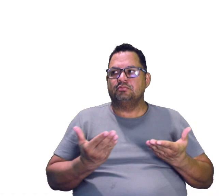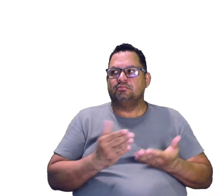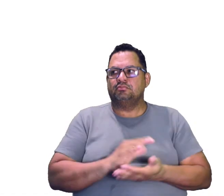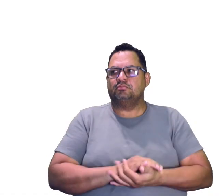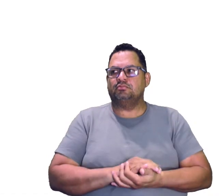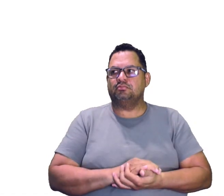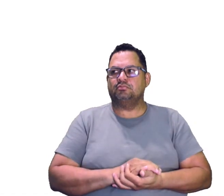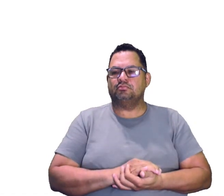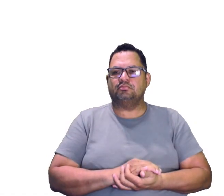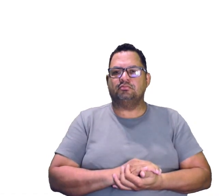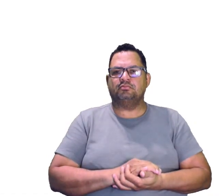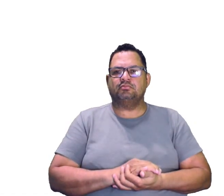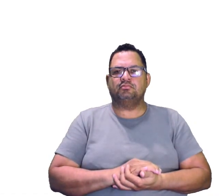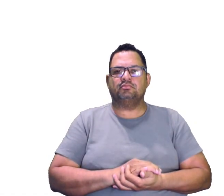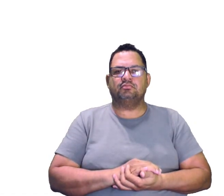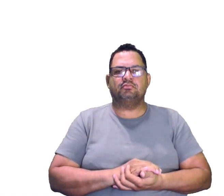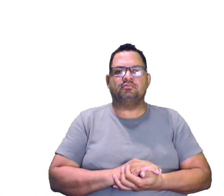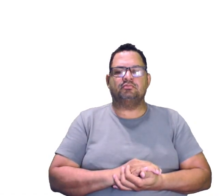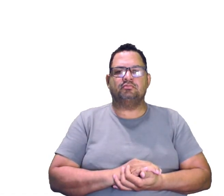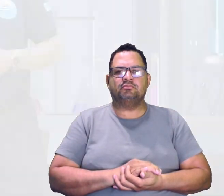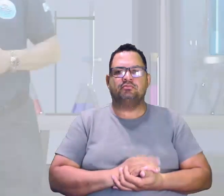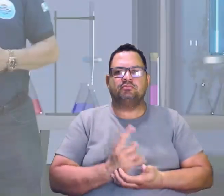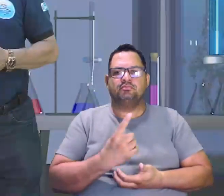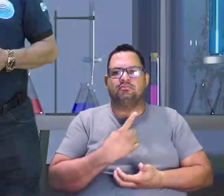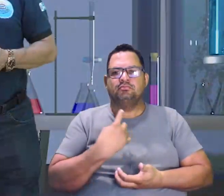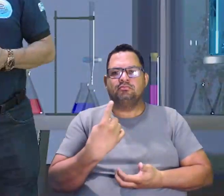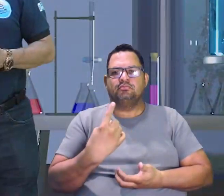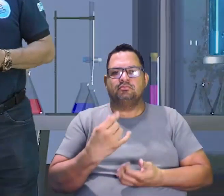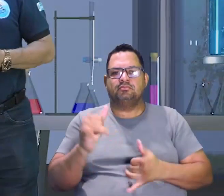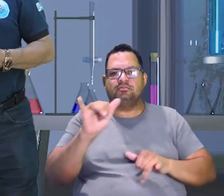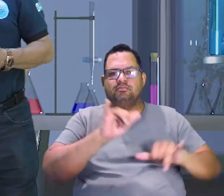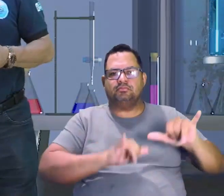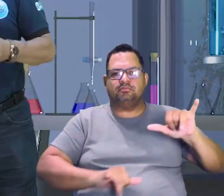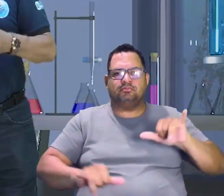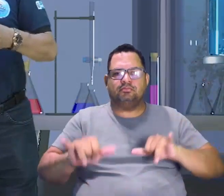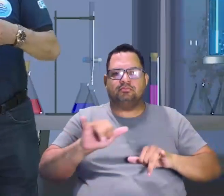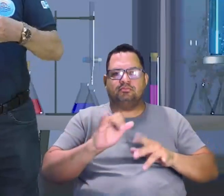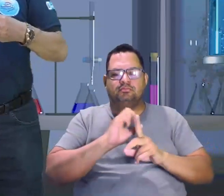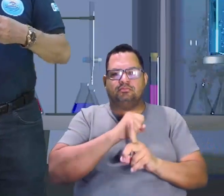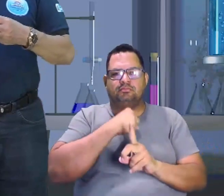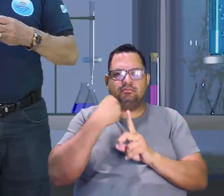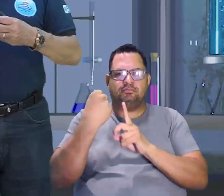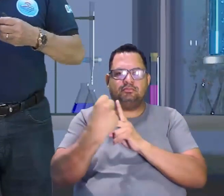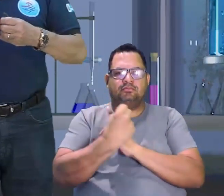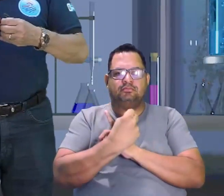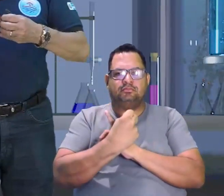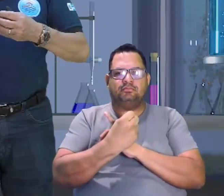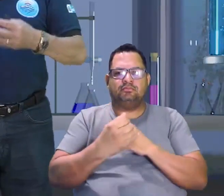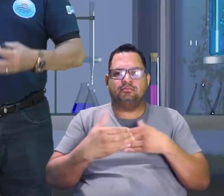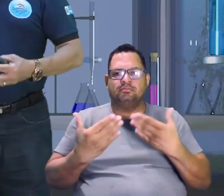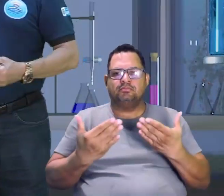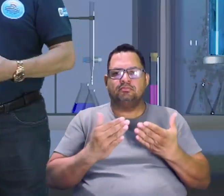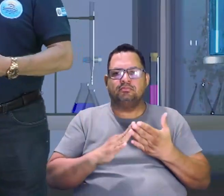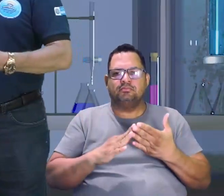com a sociedade? Nós sabemos que a química se faz a todo minuto, a